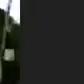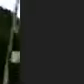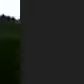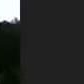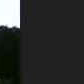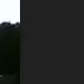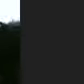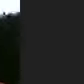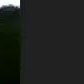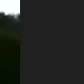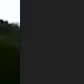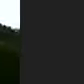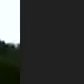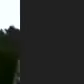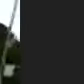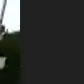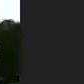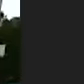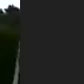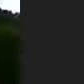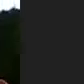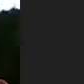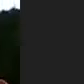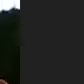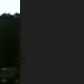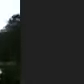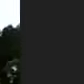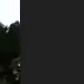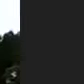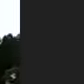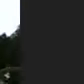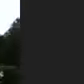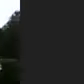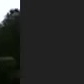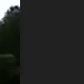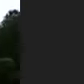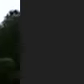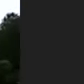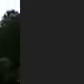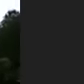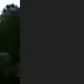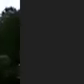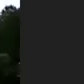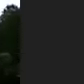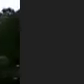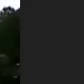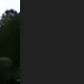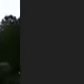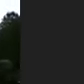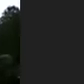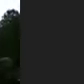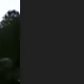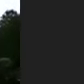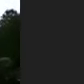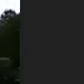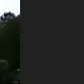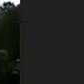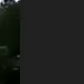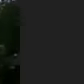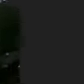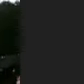Então, simbolizando aqui as demissões, né? Sim. O impacto social causado por essas 747